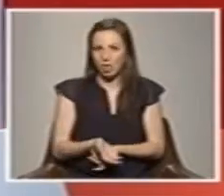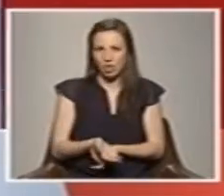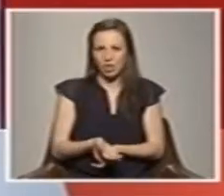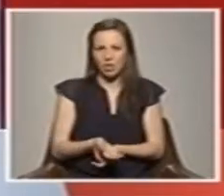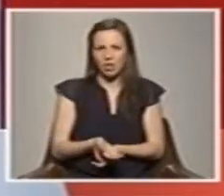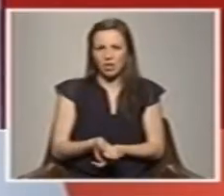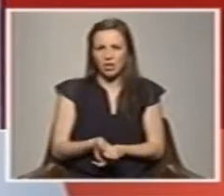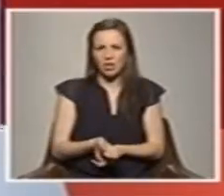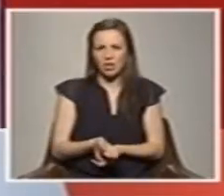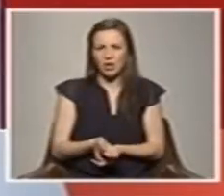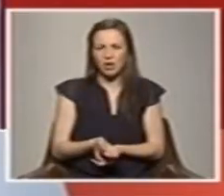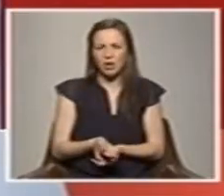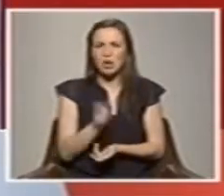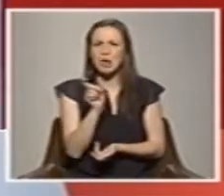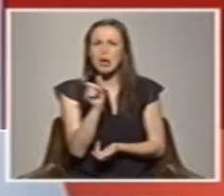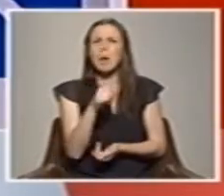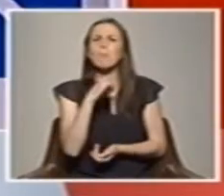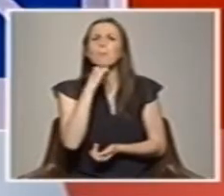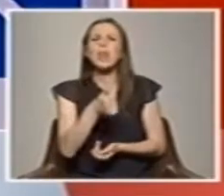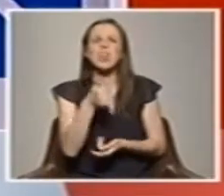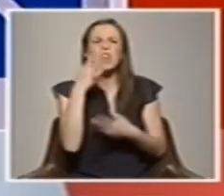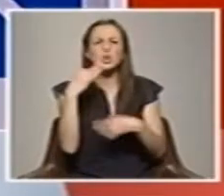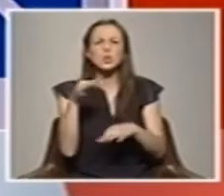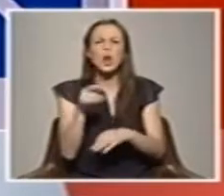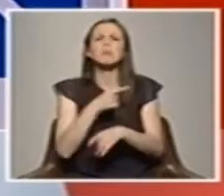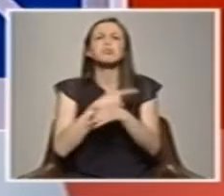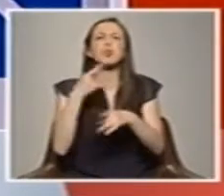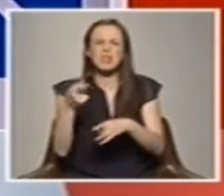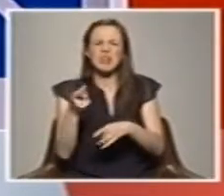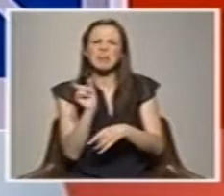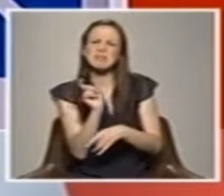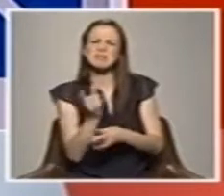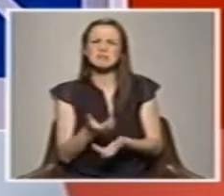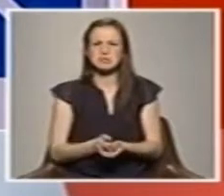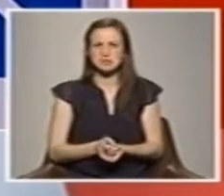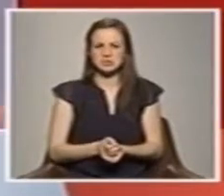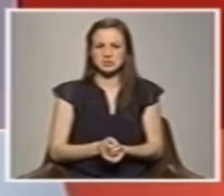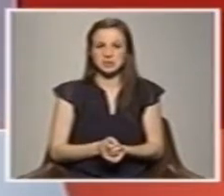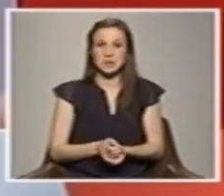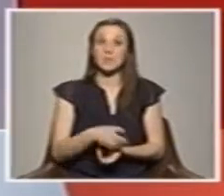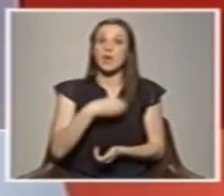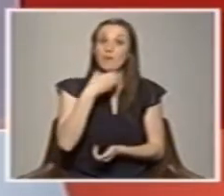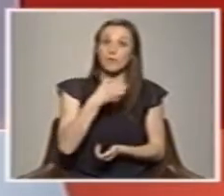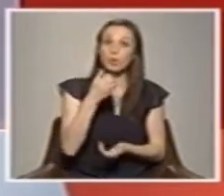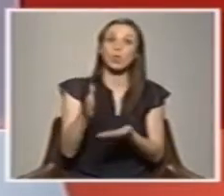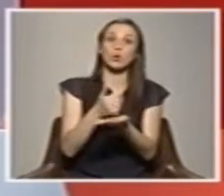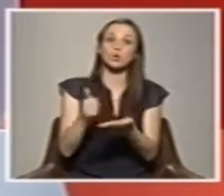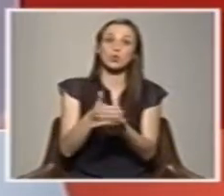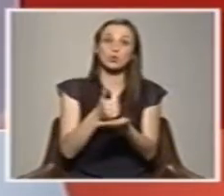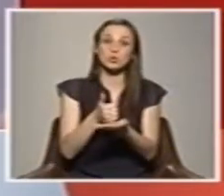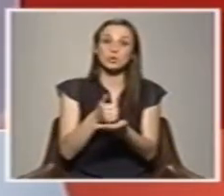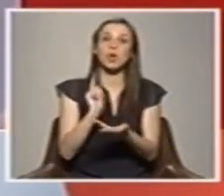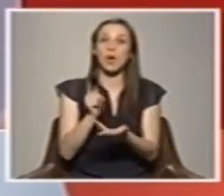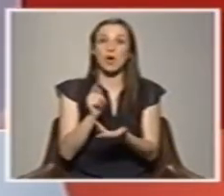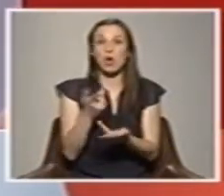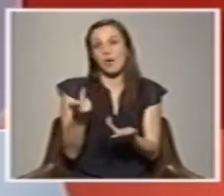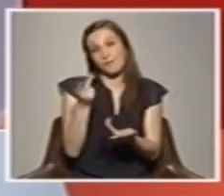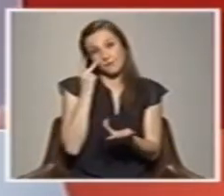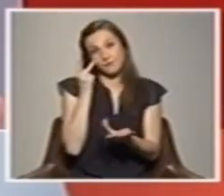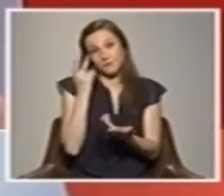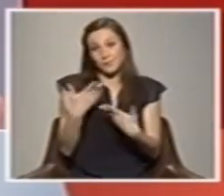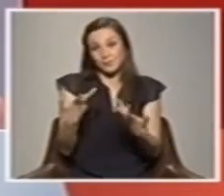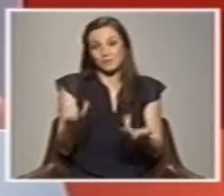perder mais que o nosso ou não. Porquê que lhe chama uma perda natural? Porque quer a fruta, quer a hortaliça, são seres vivos que